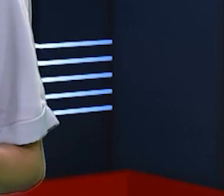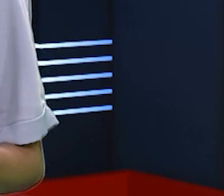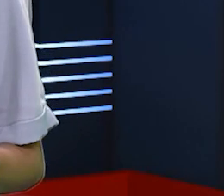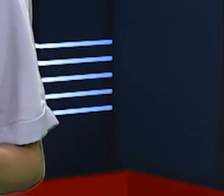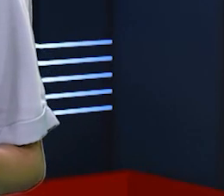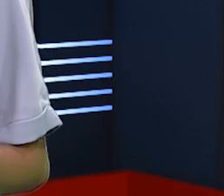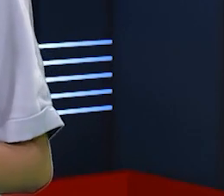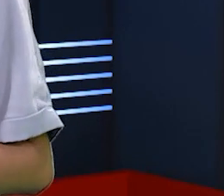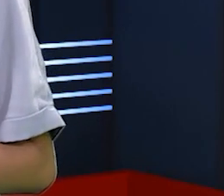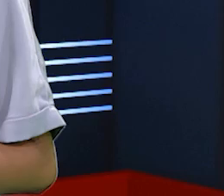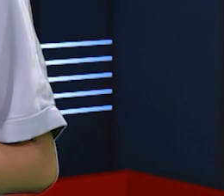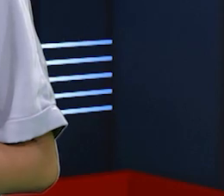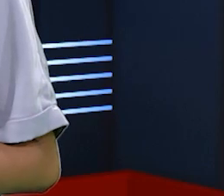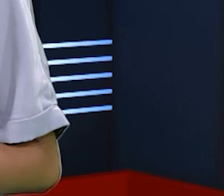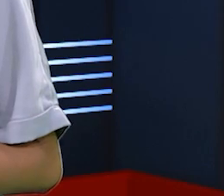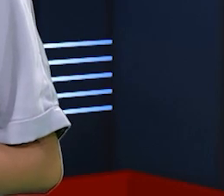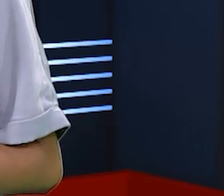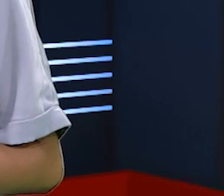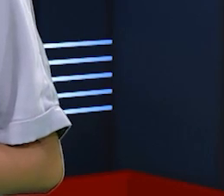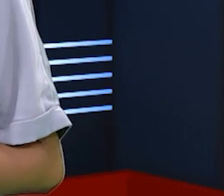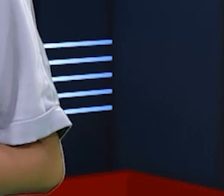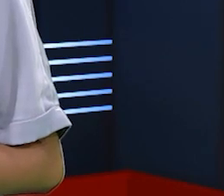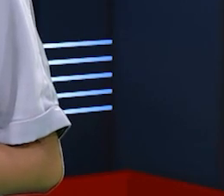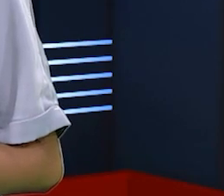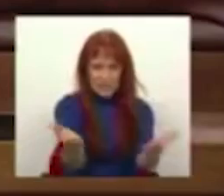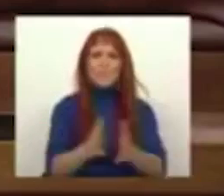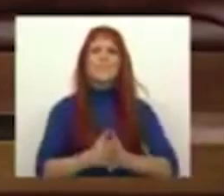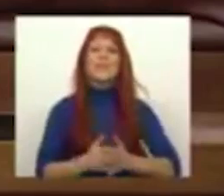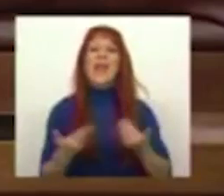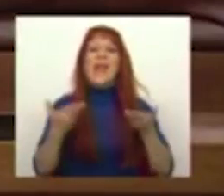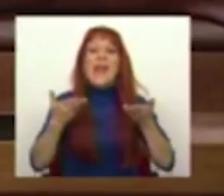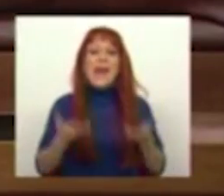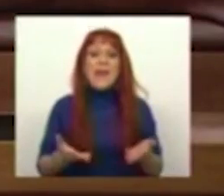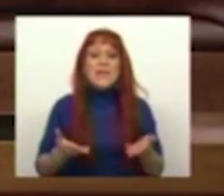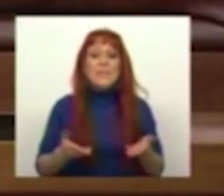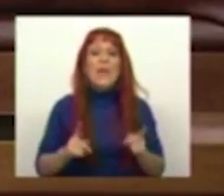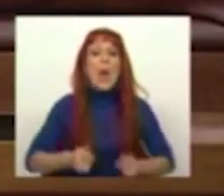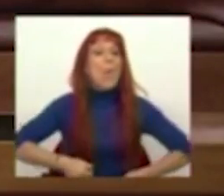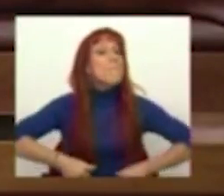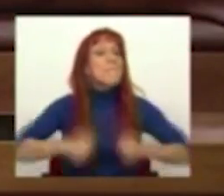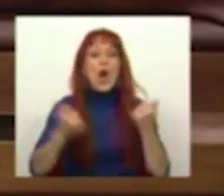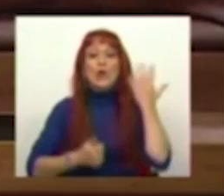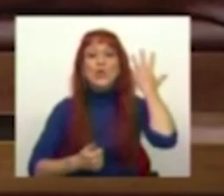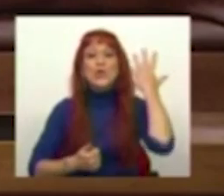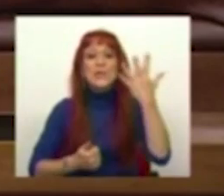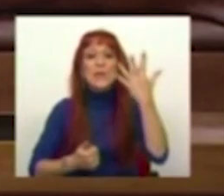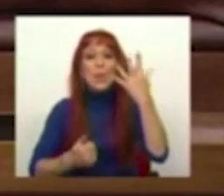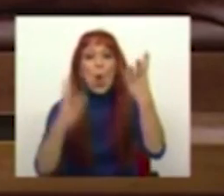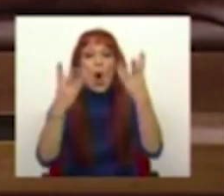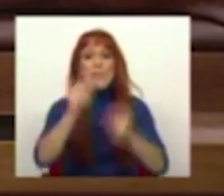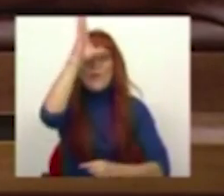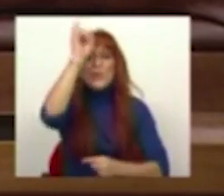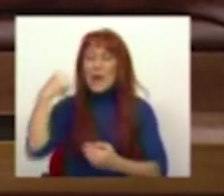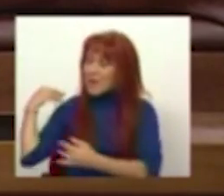nova legislatura e não de fim de ciclo político. Este é o melhor dos 5 orçamentos de